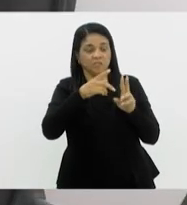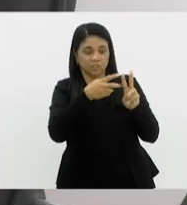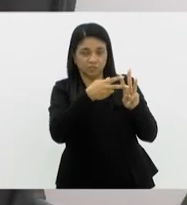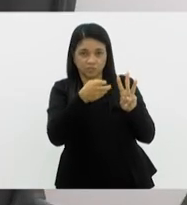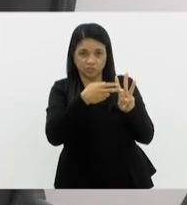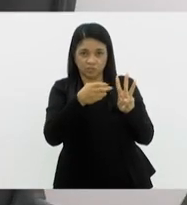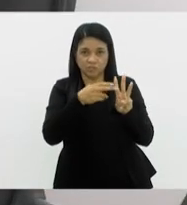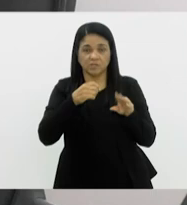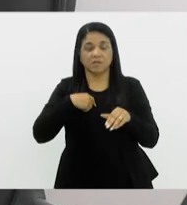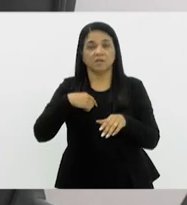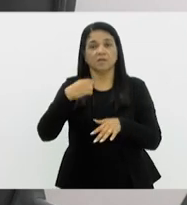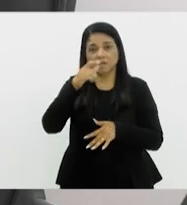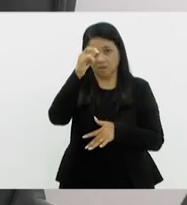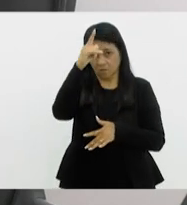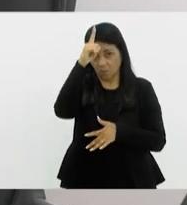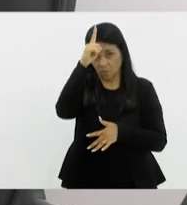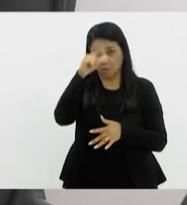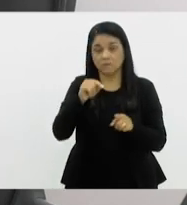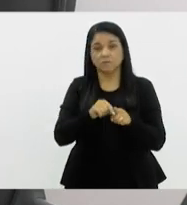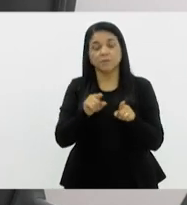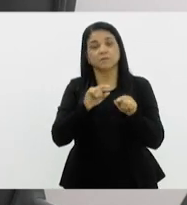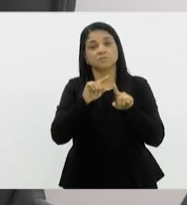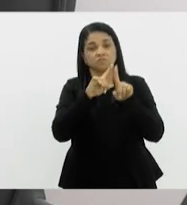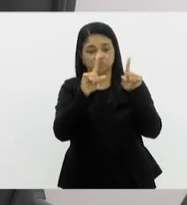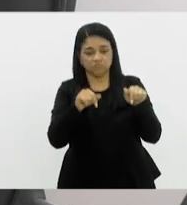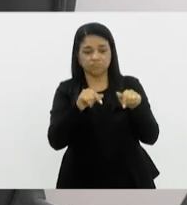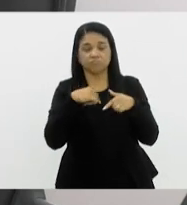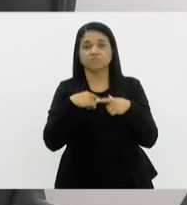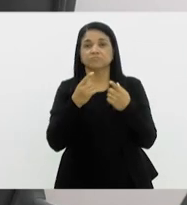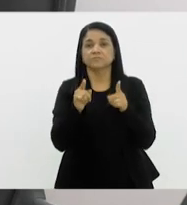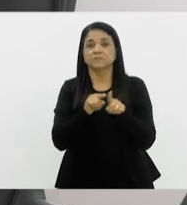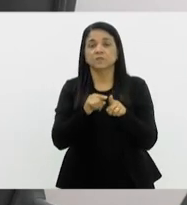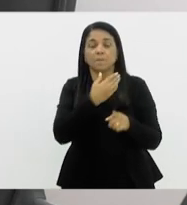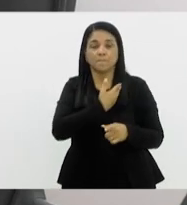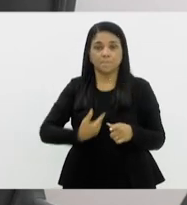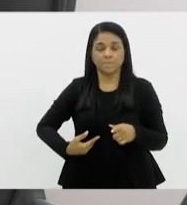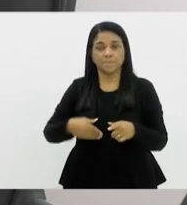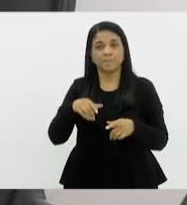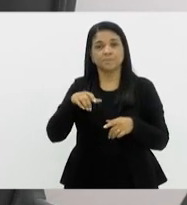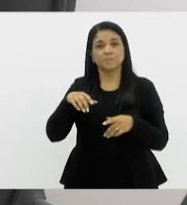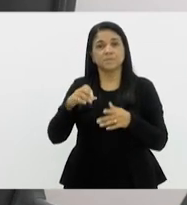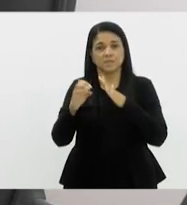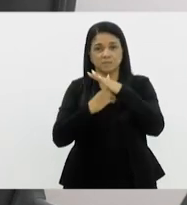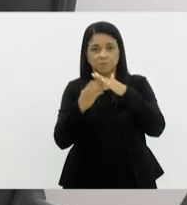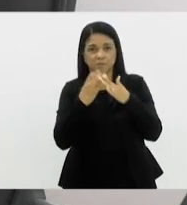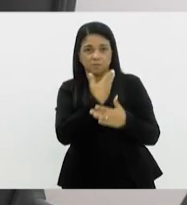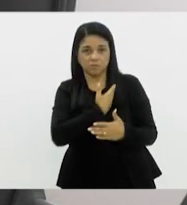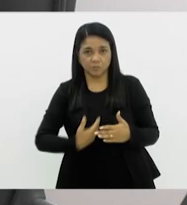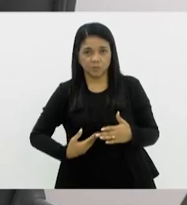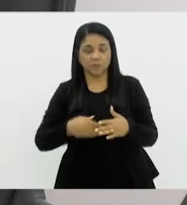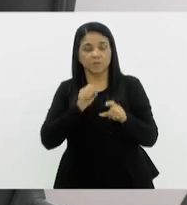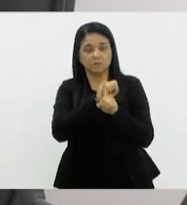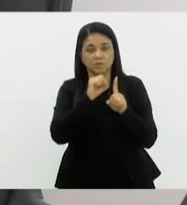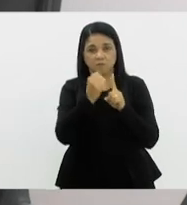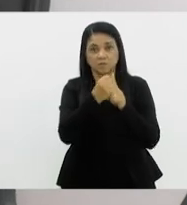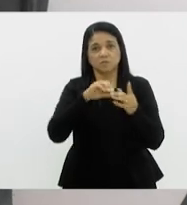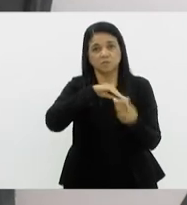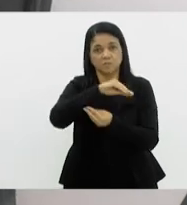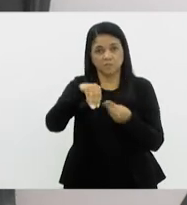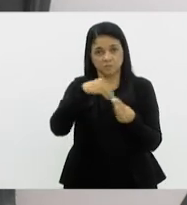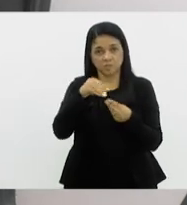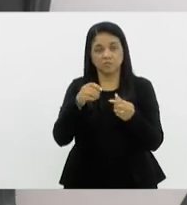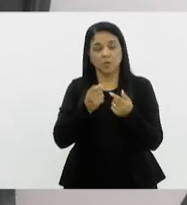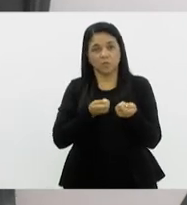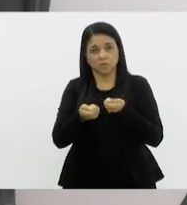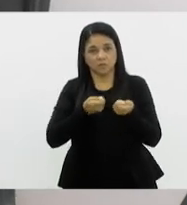para preenchimento de cargos comissionados no âmbito da administração pública estadual, das autarquias e fundações públicas, das empresas públicas, sociedade de economia mista controladas